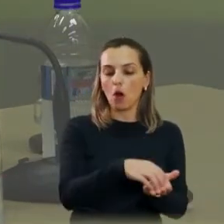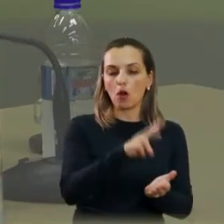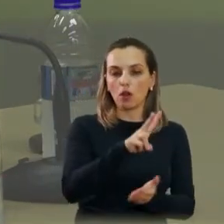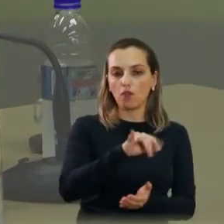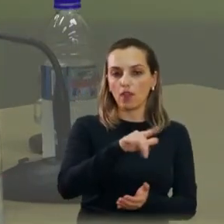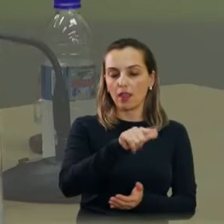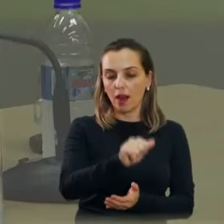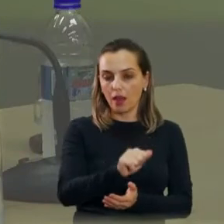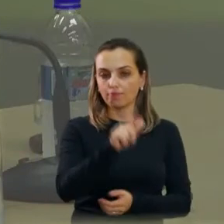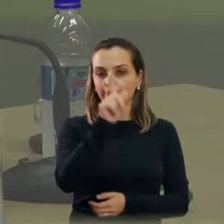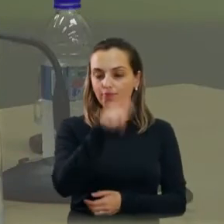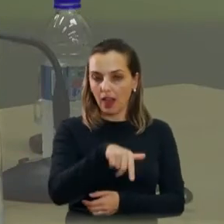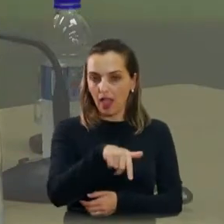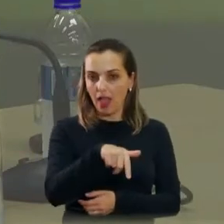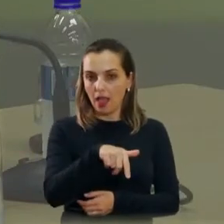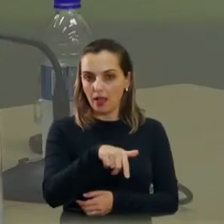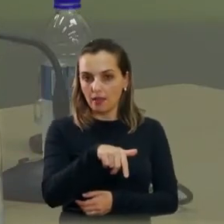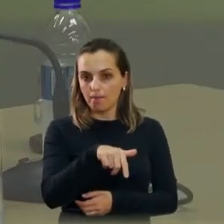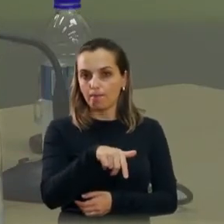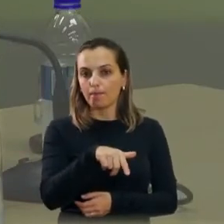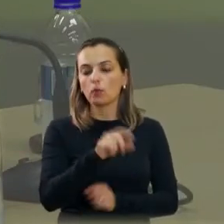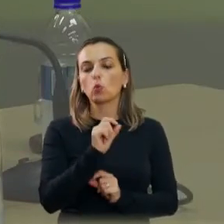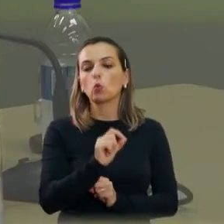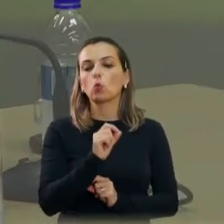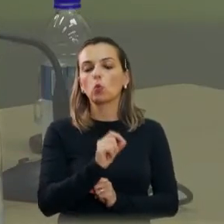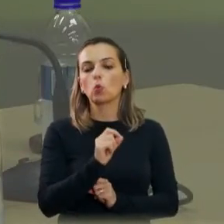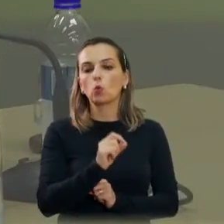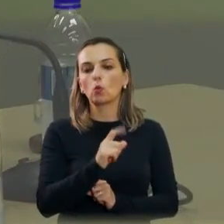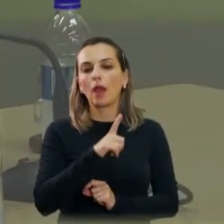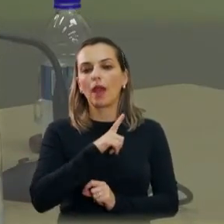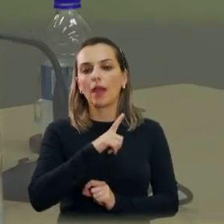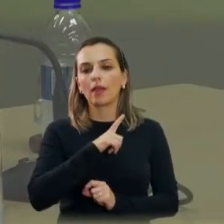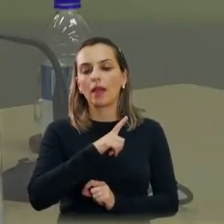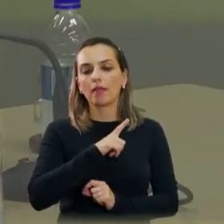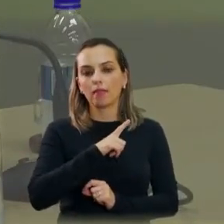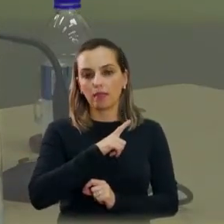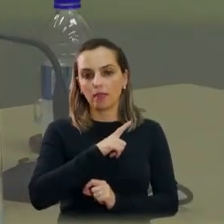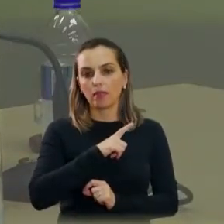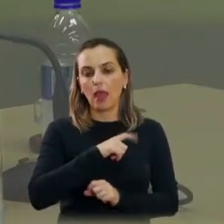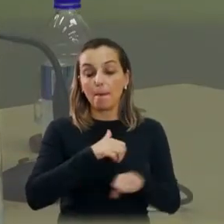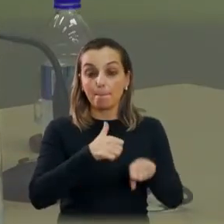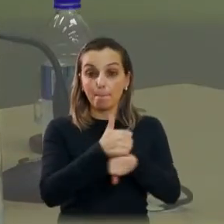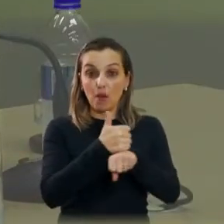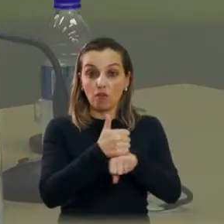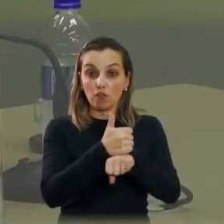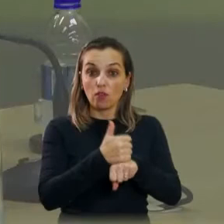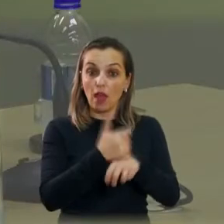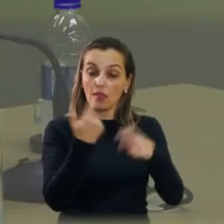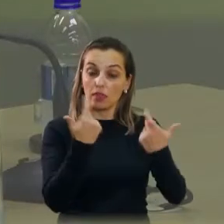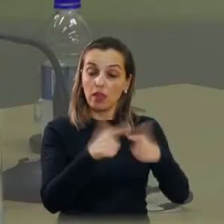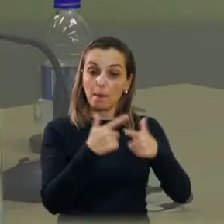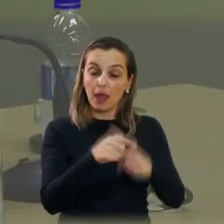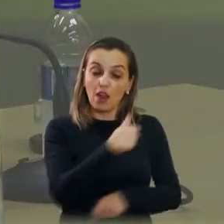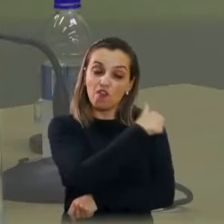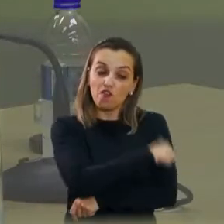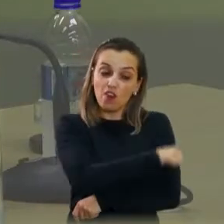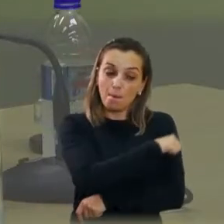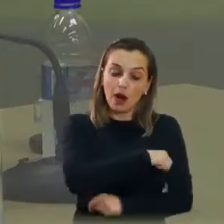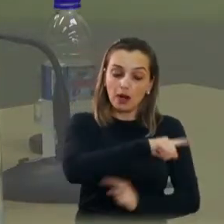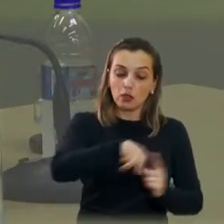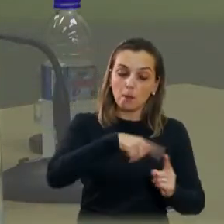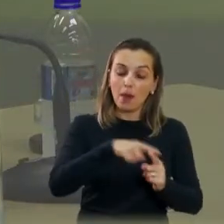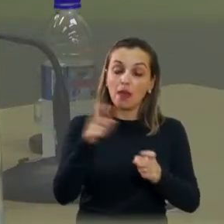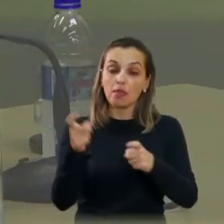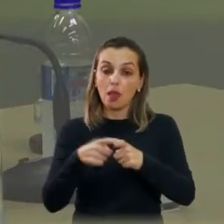Vila Xavier é um polo que a gente colocou uma grande quantidade de profissionais, tanto médicos de enfermagem.